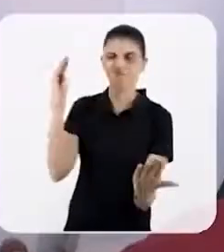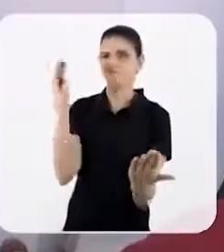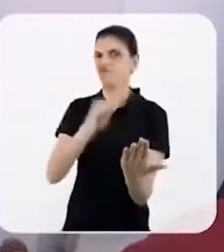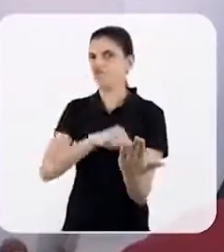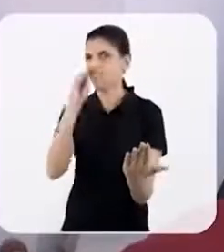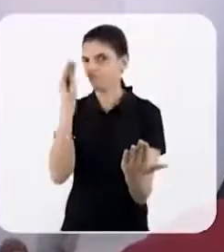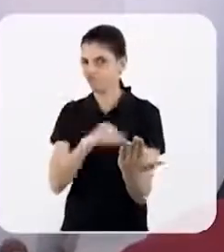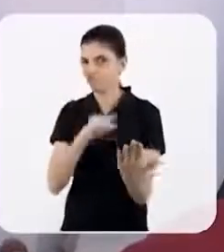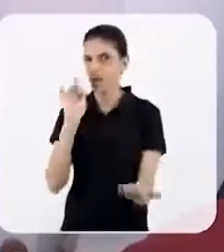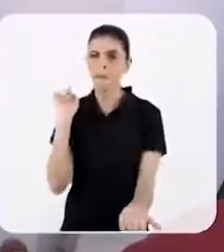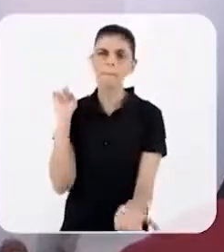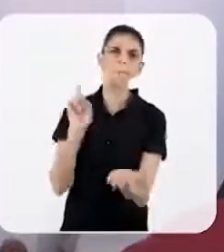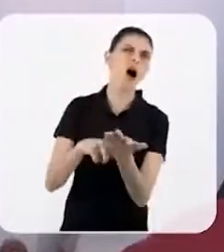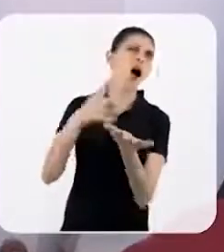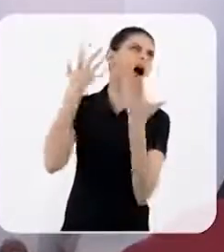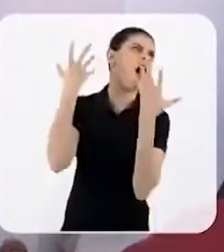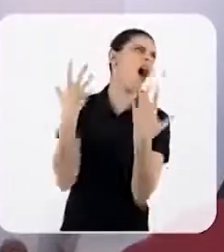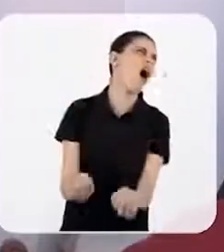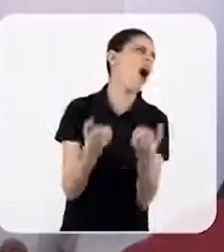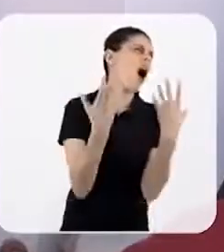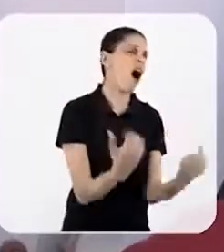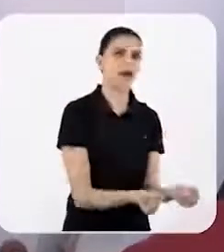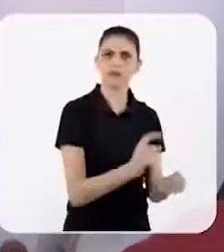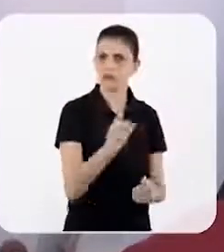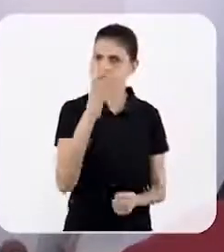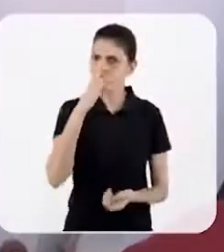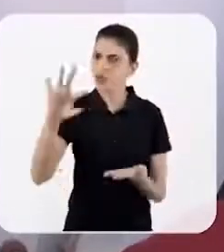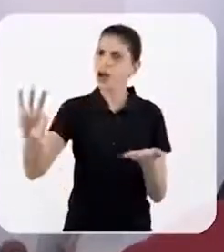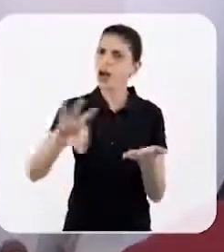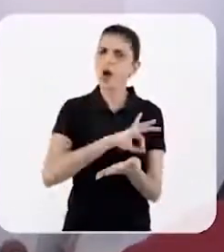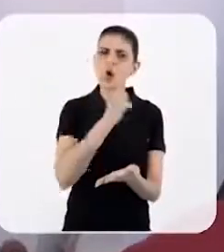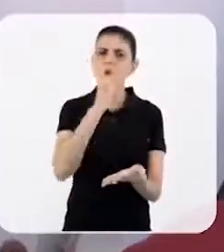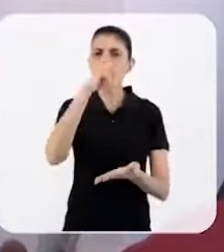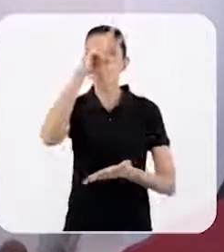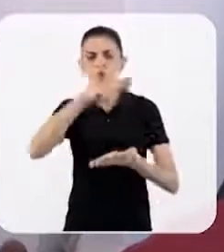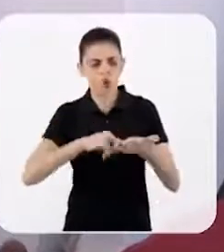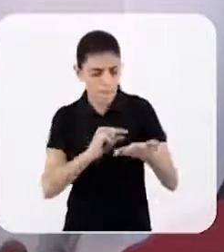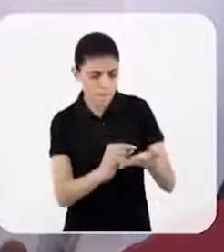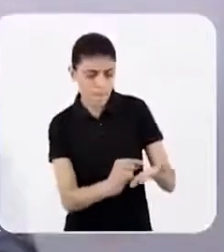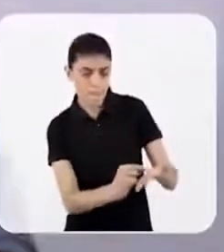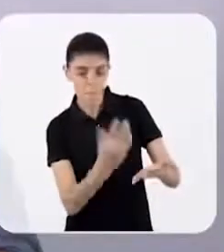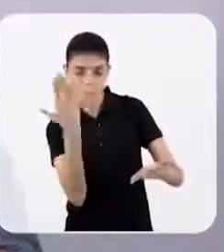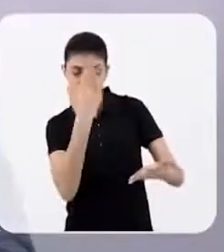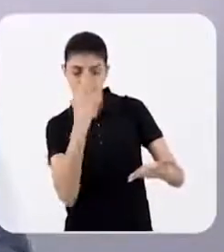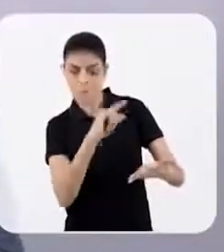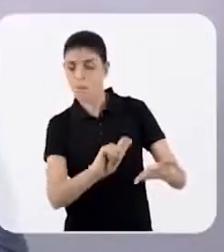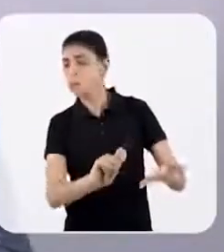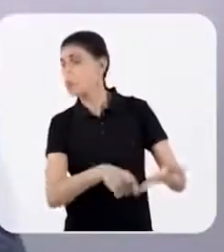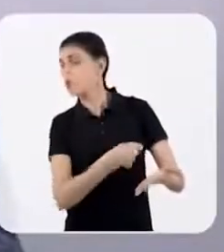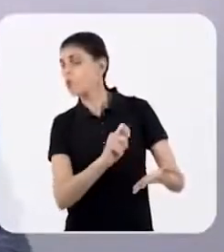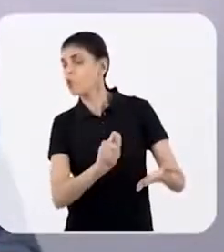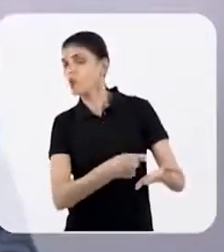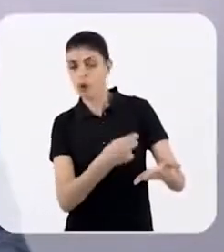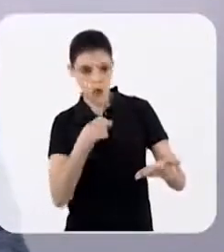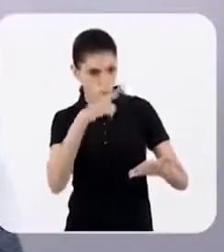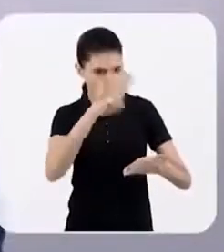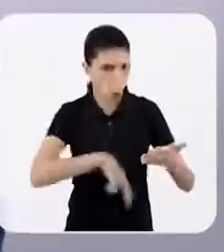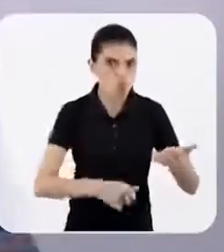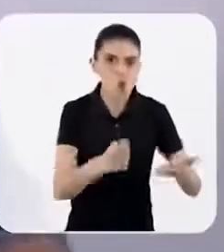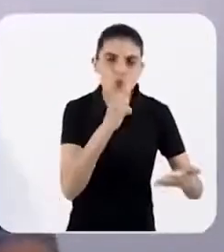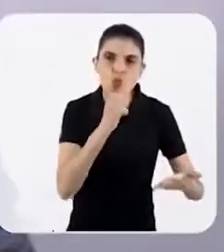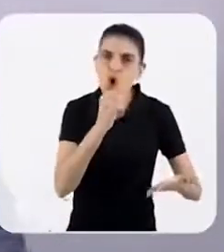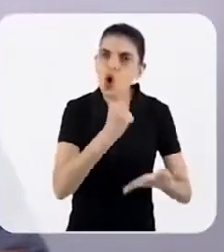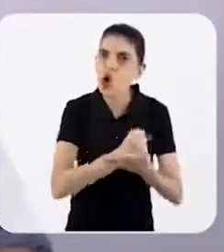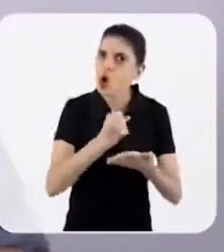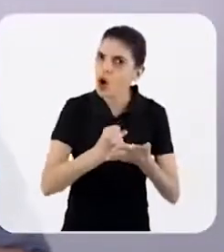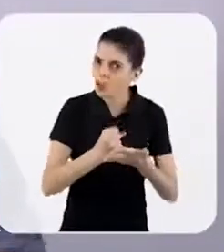os termos de uso e sair clicando em aceitar é que nem você assinar um contrato sem ler a letra miúda. Ou melhor, é que nem você assinar um contrato sem nem